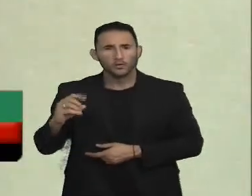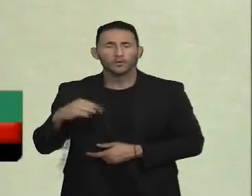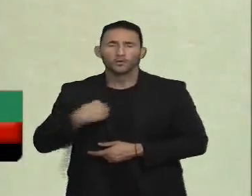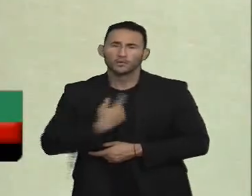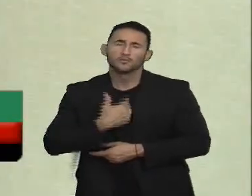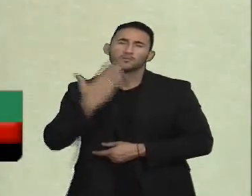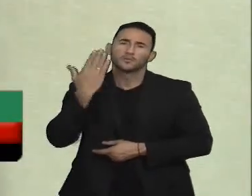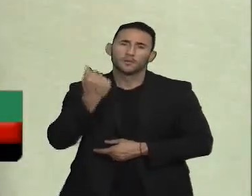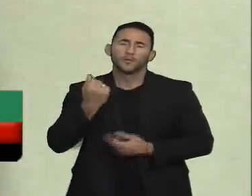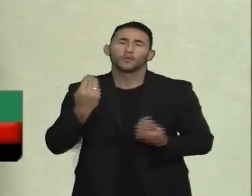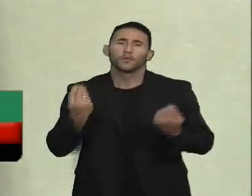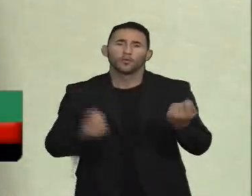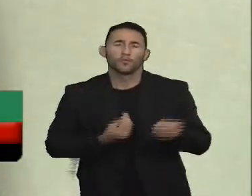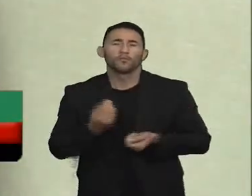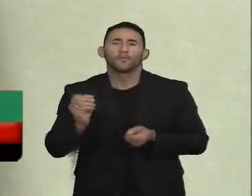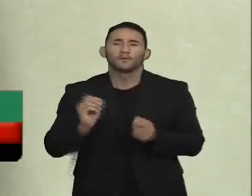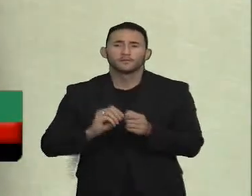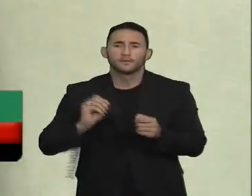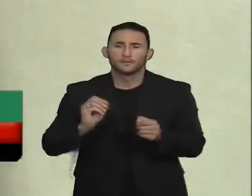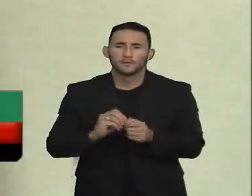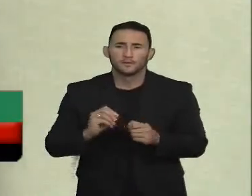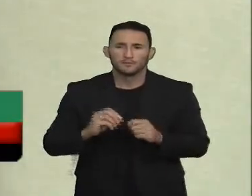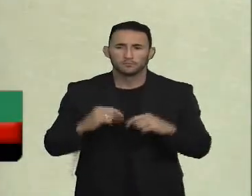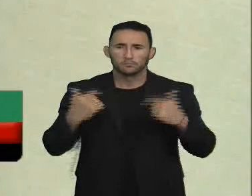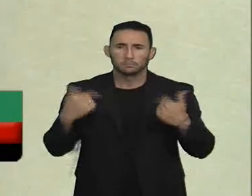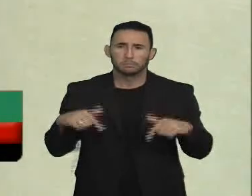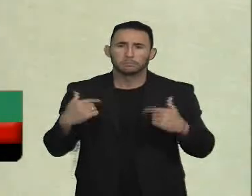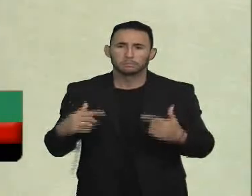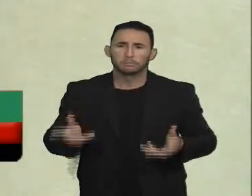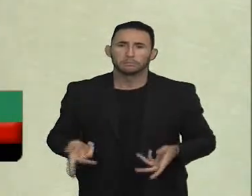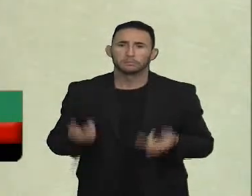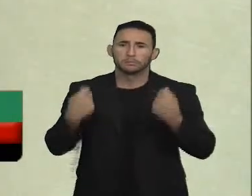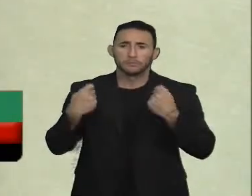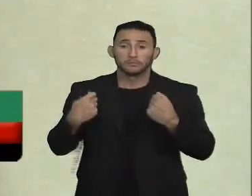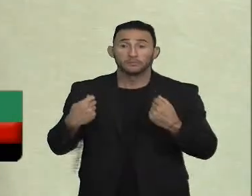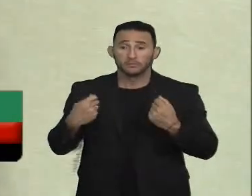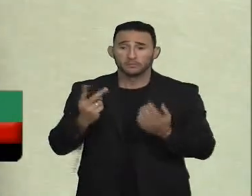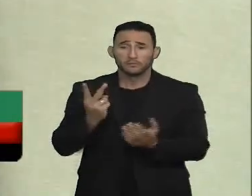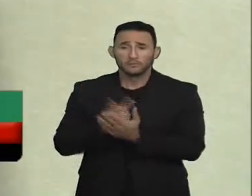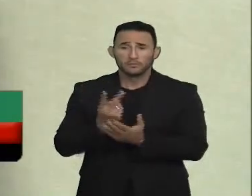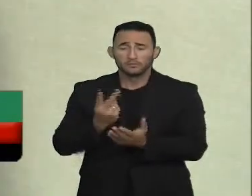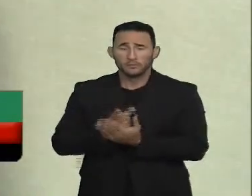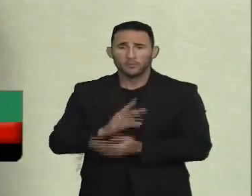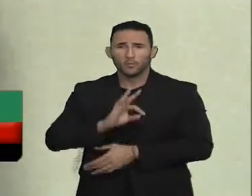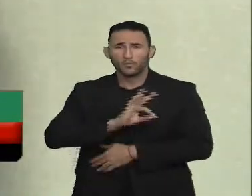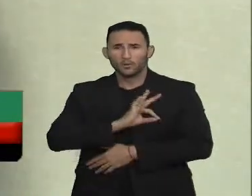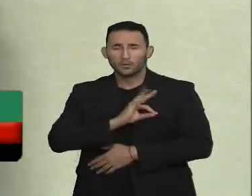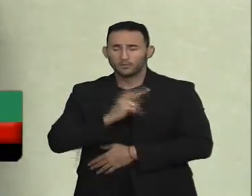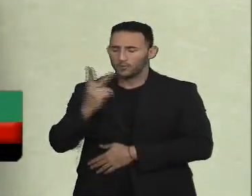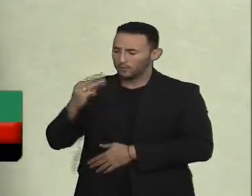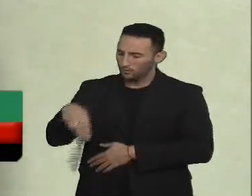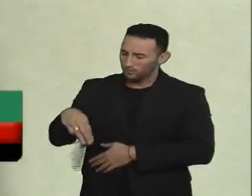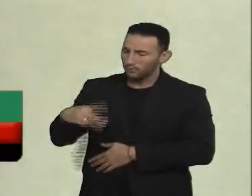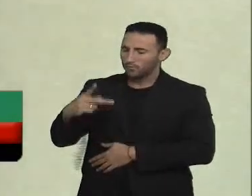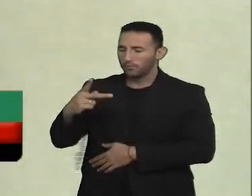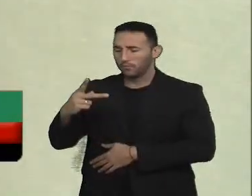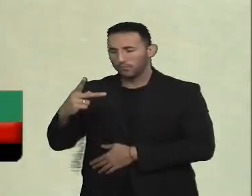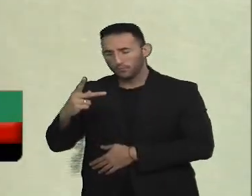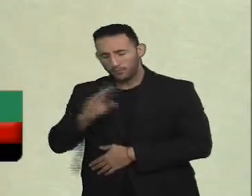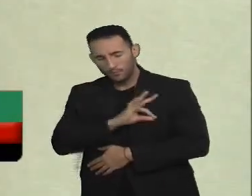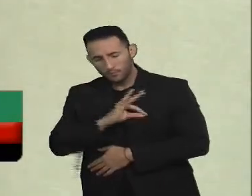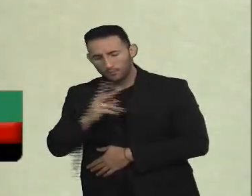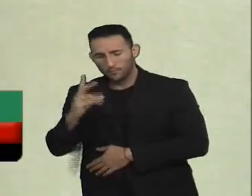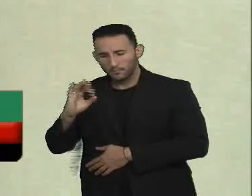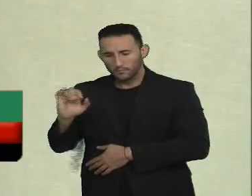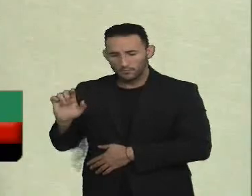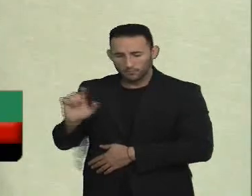essa condução e tem feito isso de maneira brilhante, trazendo a Polícia Militar, trazendo a Polícia Civil e a Guarda Municipal